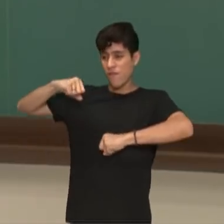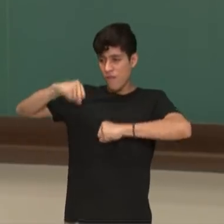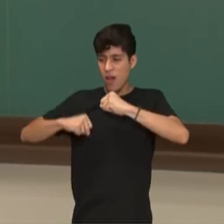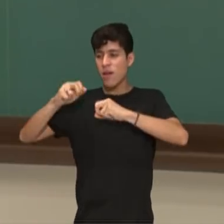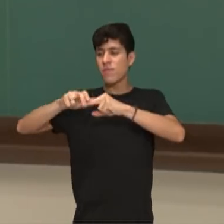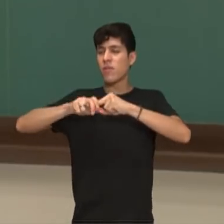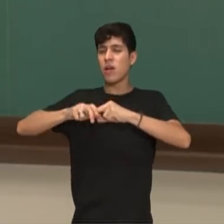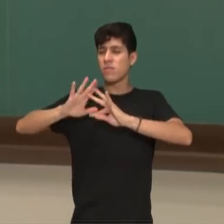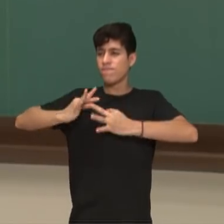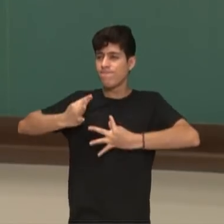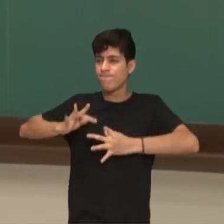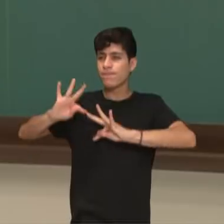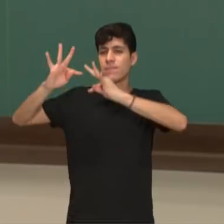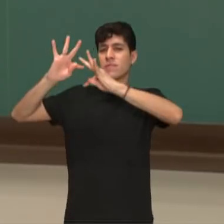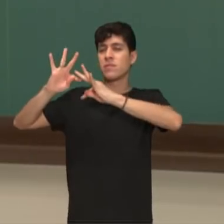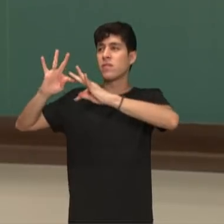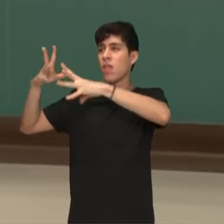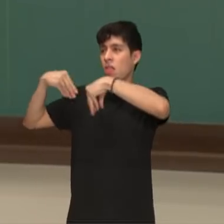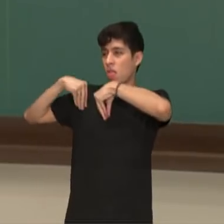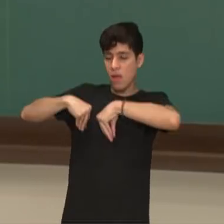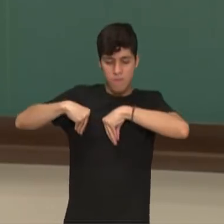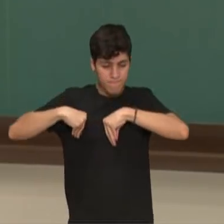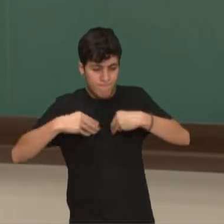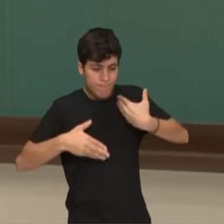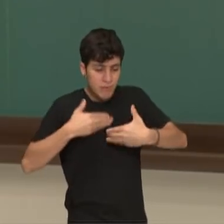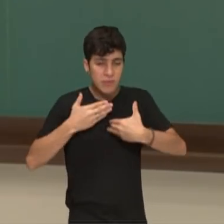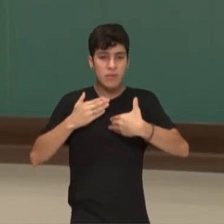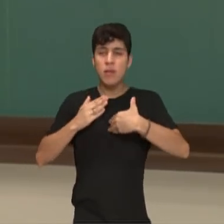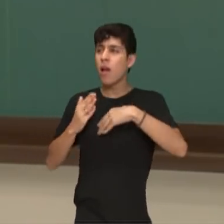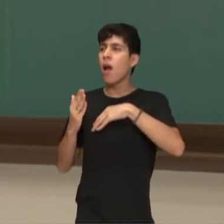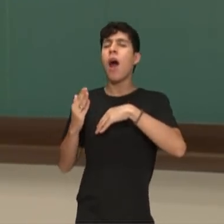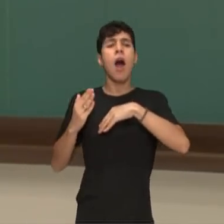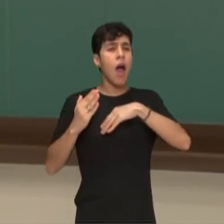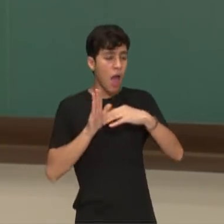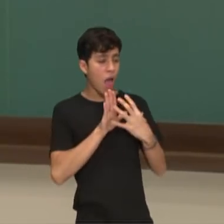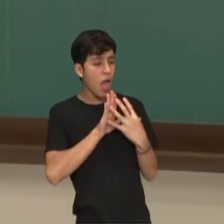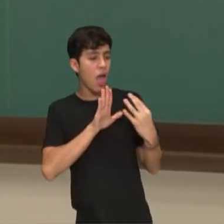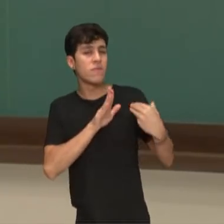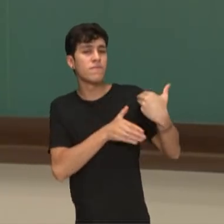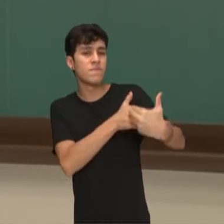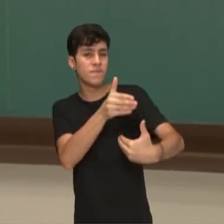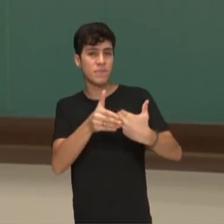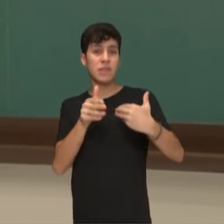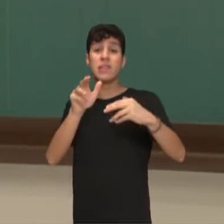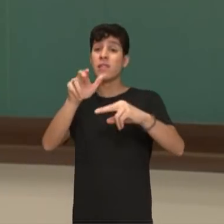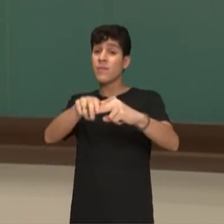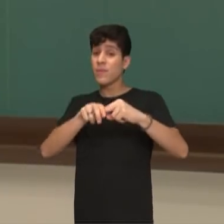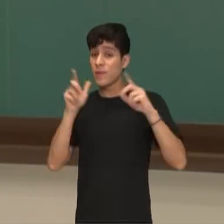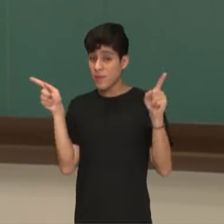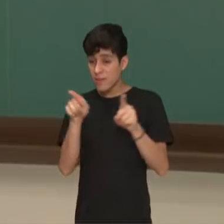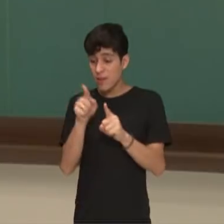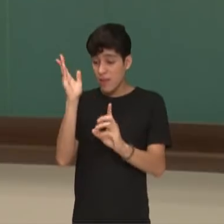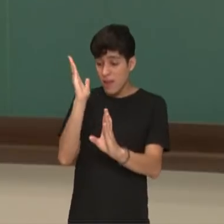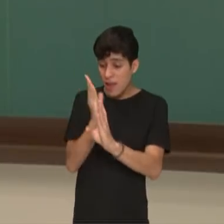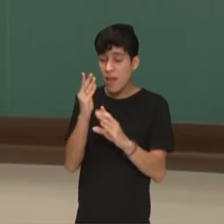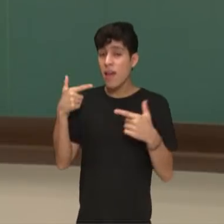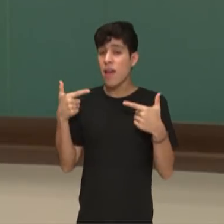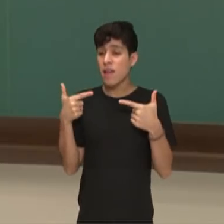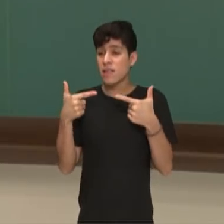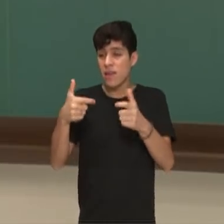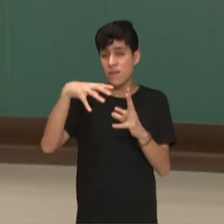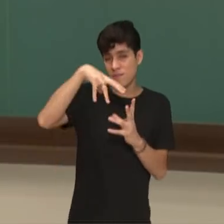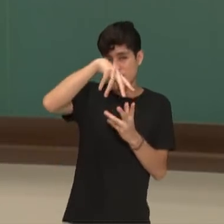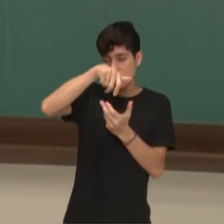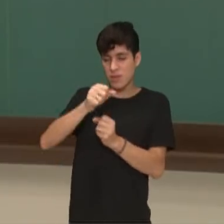pelas tecnologias, e também por um acontecimento histórico chamado Guerra Mundial, a Primeira Guerra Mundial, que aconteceu